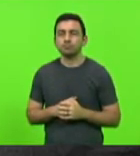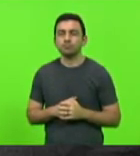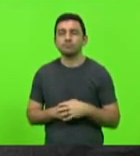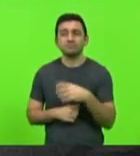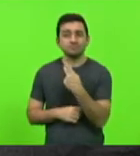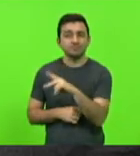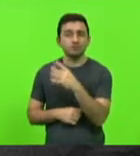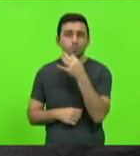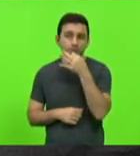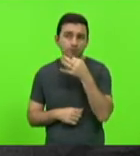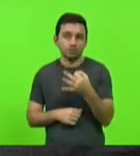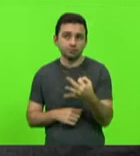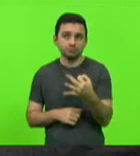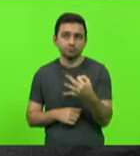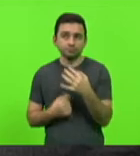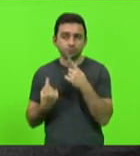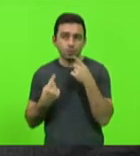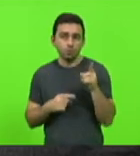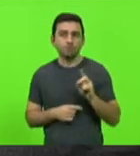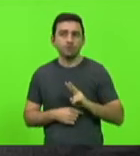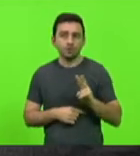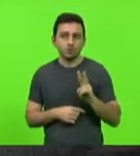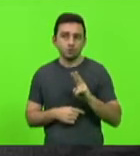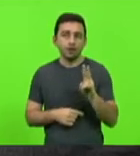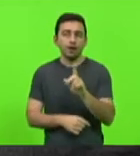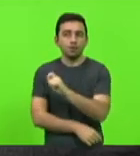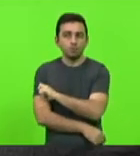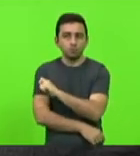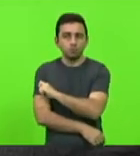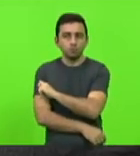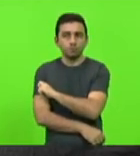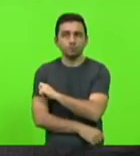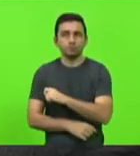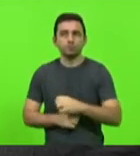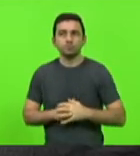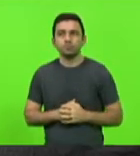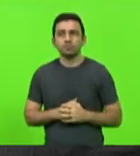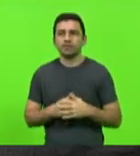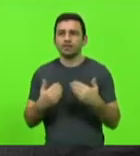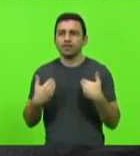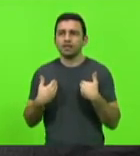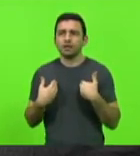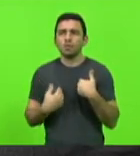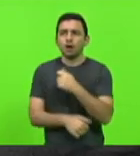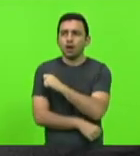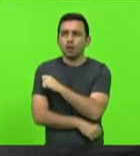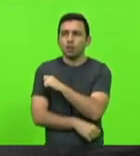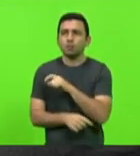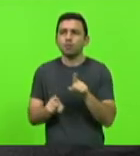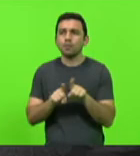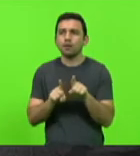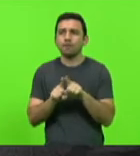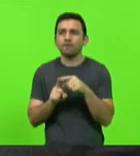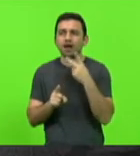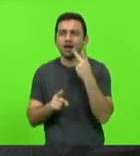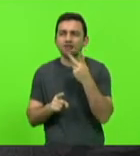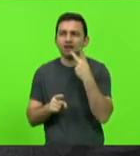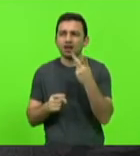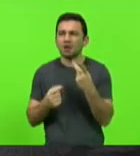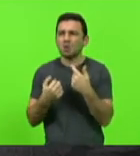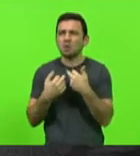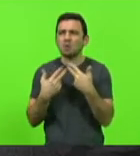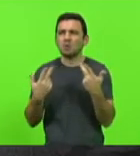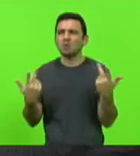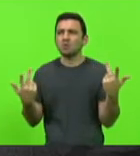fere os valores de alunos. Opa, sou aluno dele, só fala merda na sala de aula